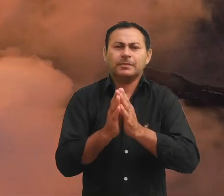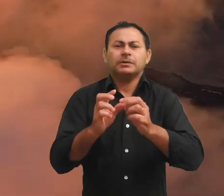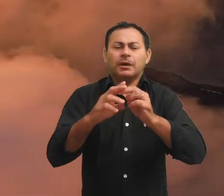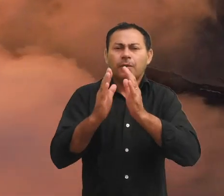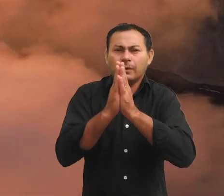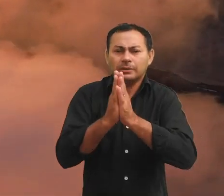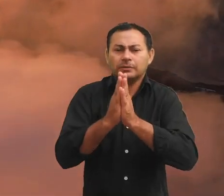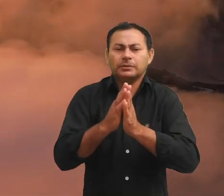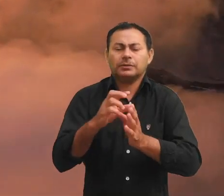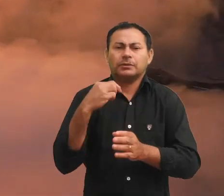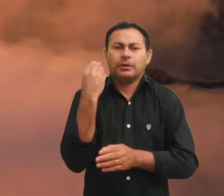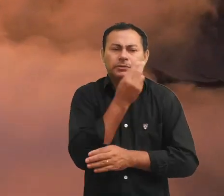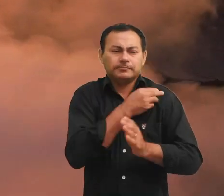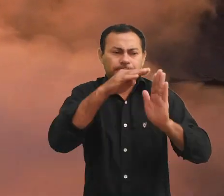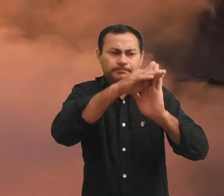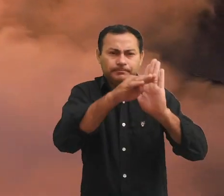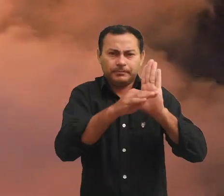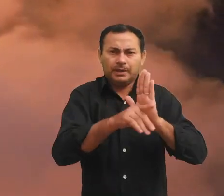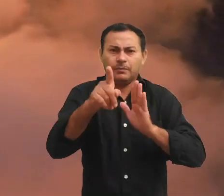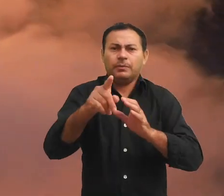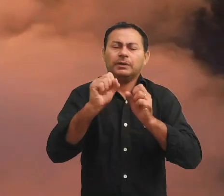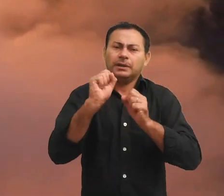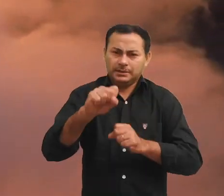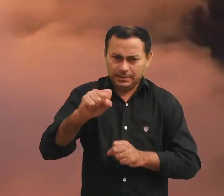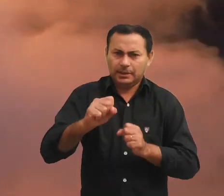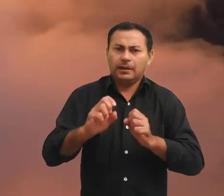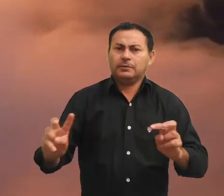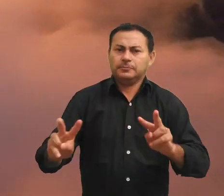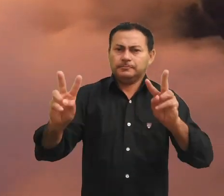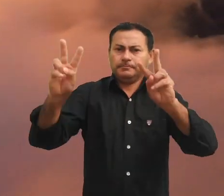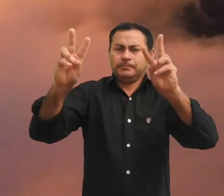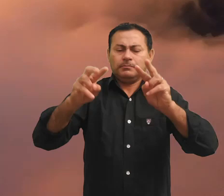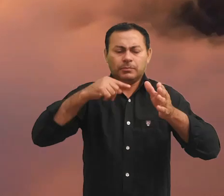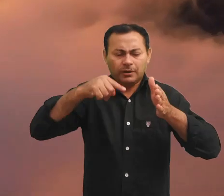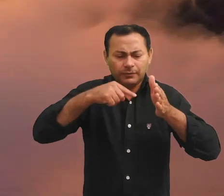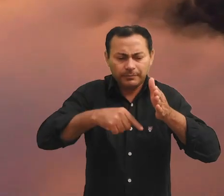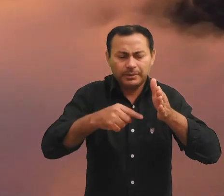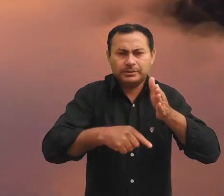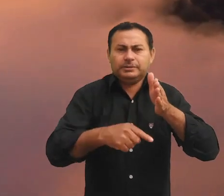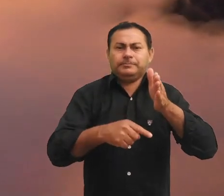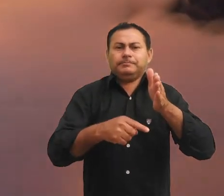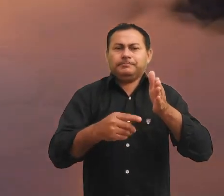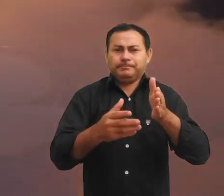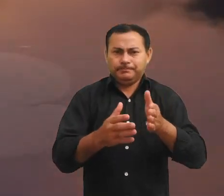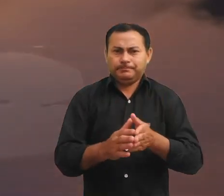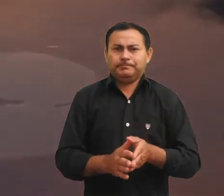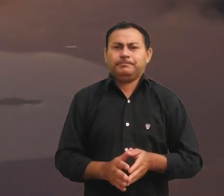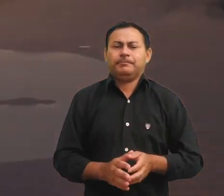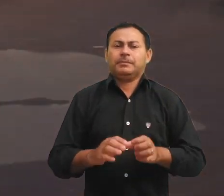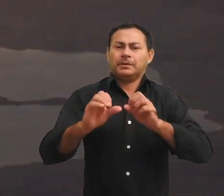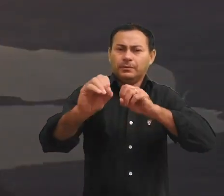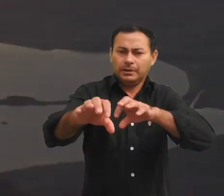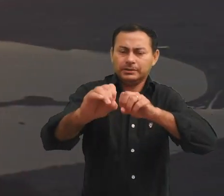orações. E minha oração nesse finalzinho de programa é que você possa, sim, valorizar